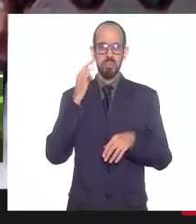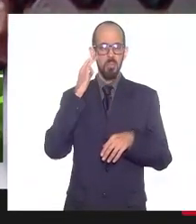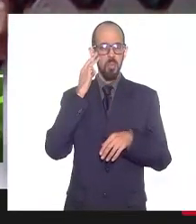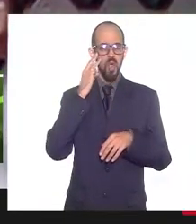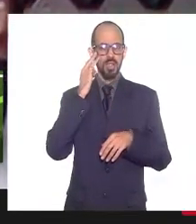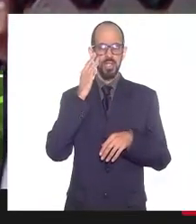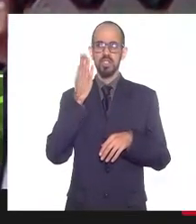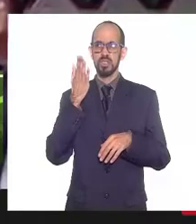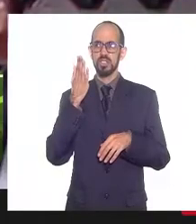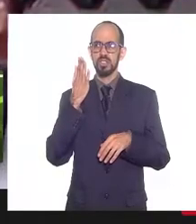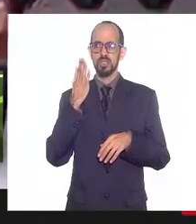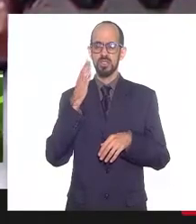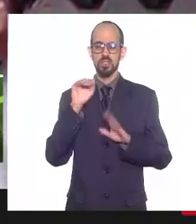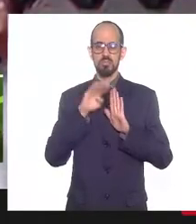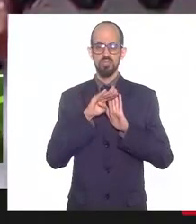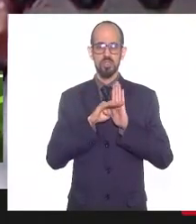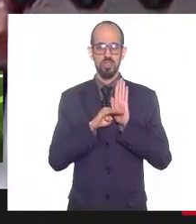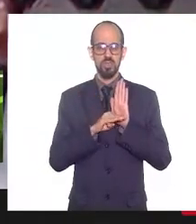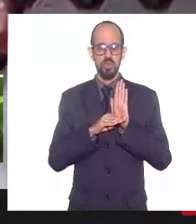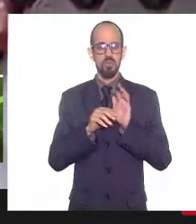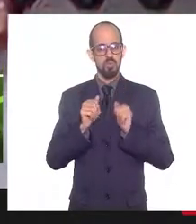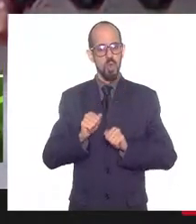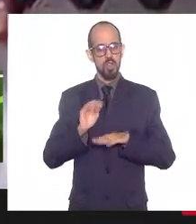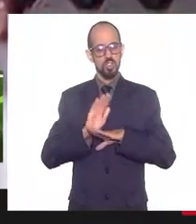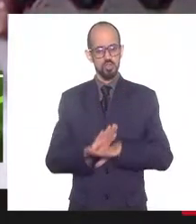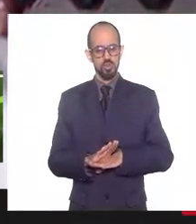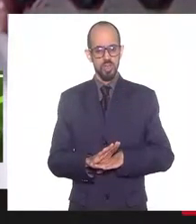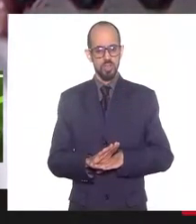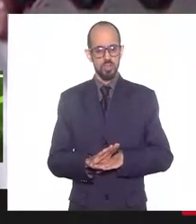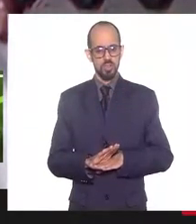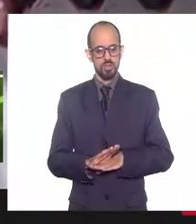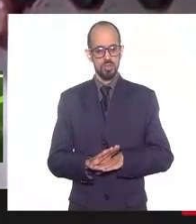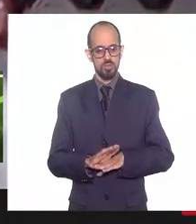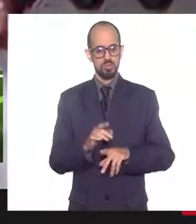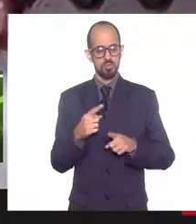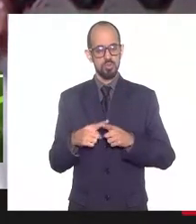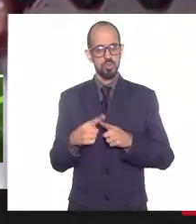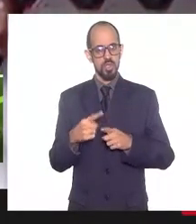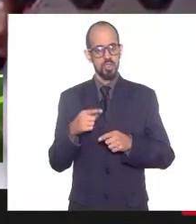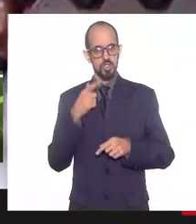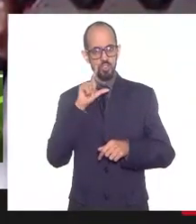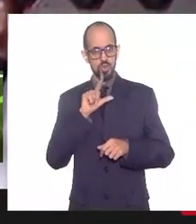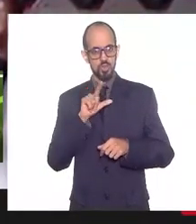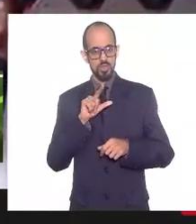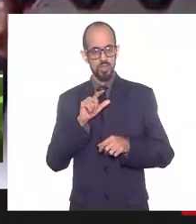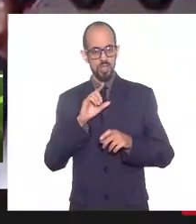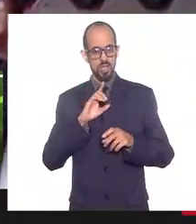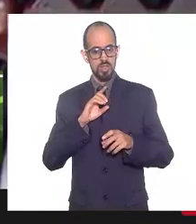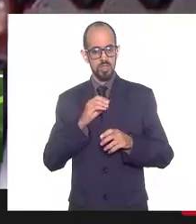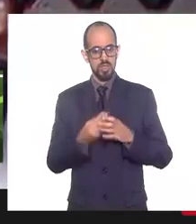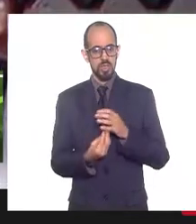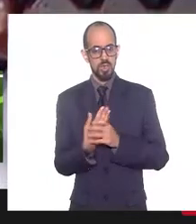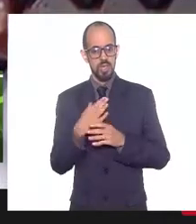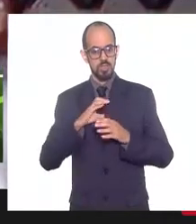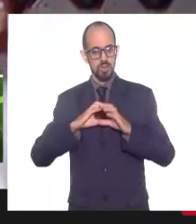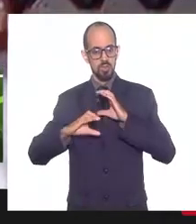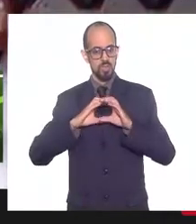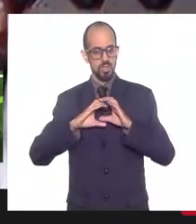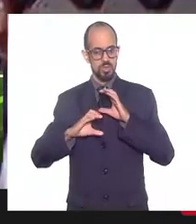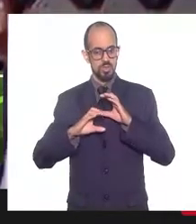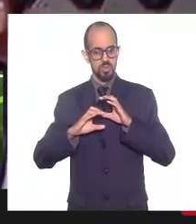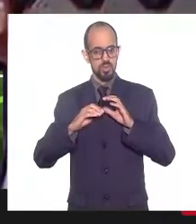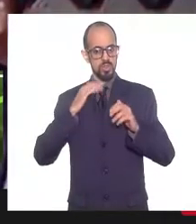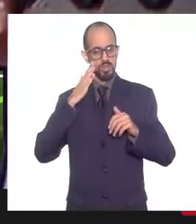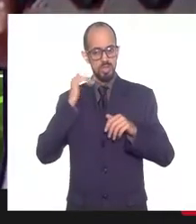processo, né, pode ajudar muito, ajuda muito, para que a gente possa fazer essa interlocução. A gente sabe da boa vontade,